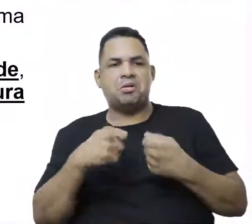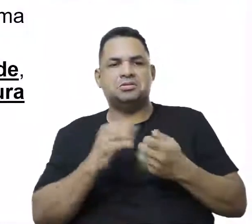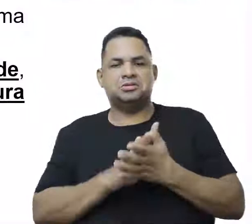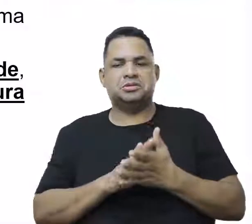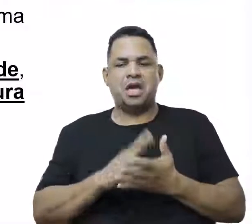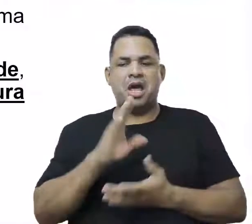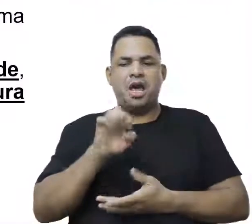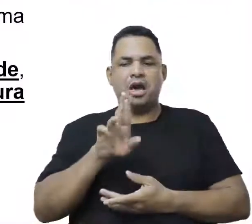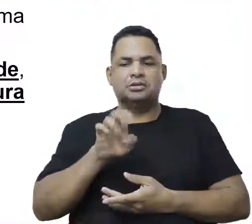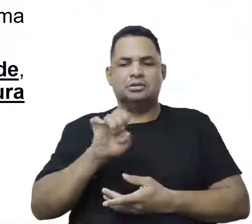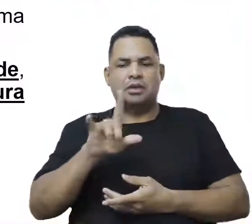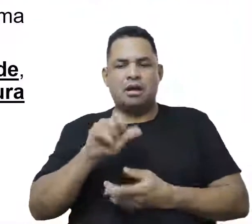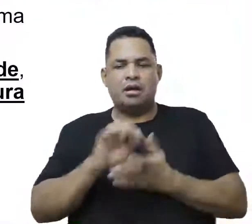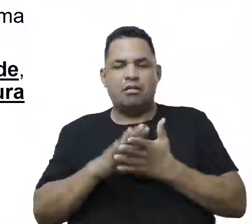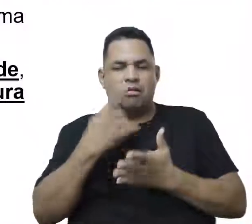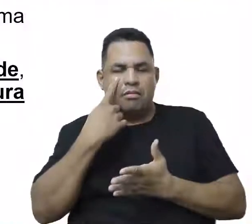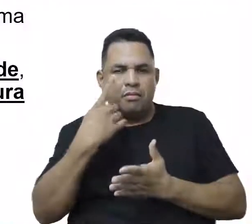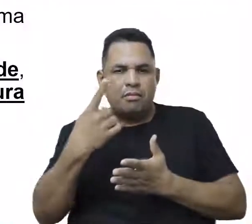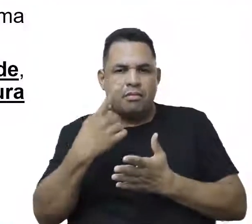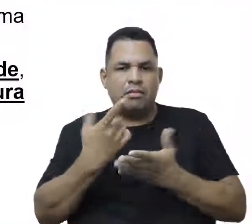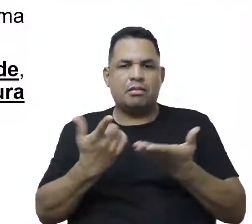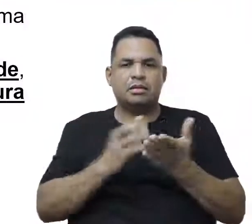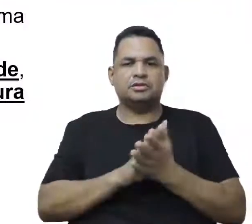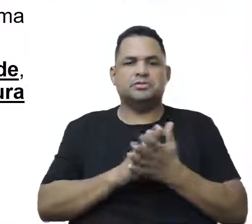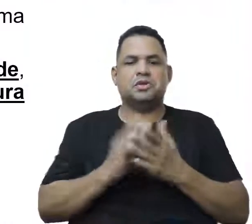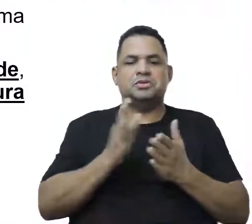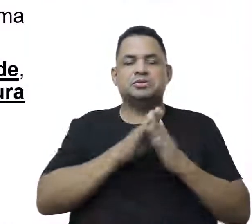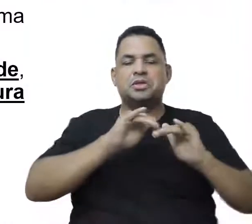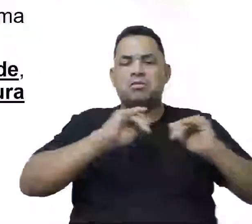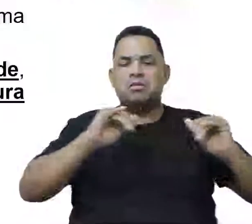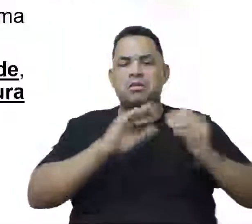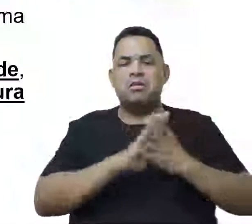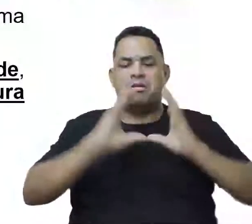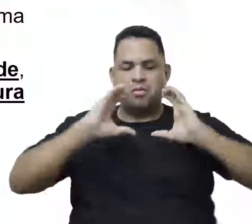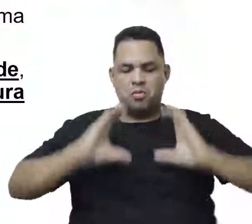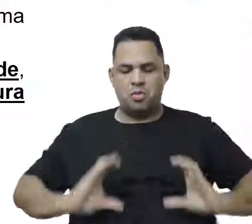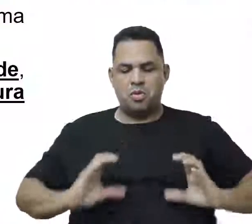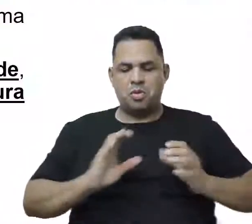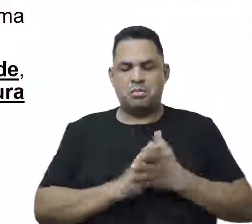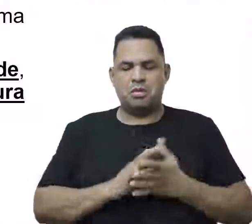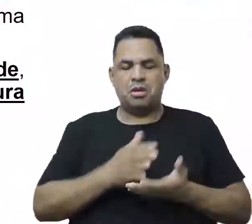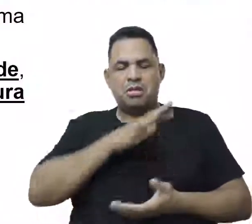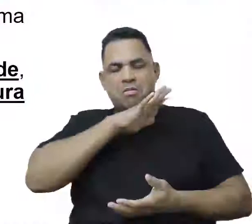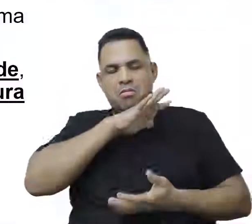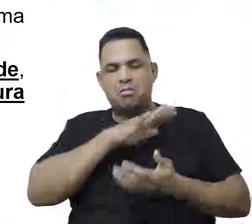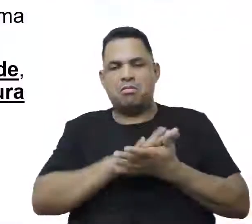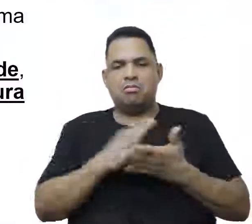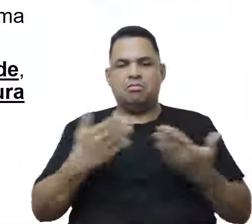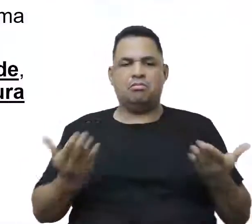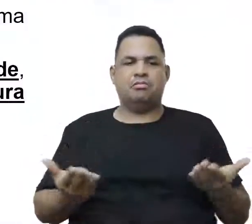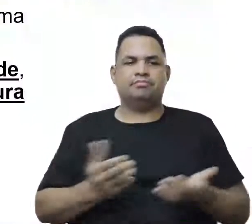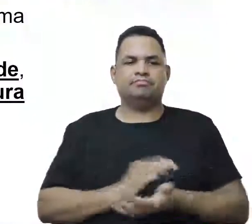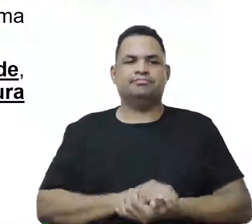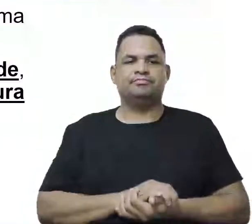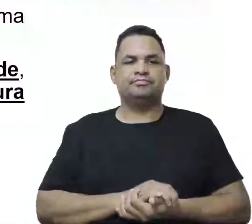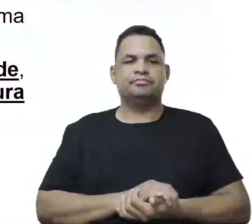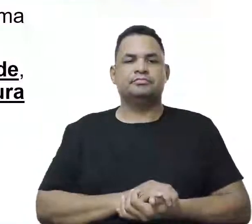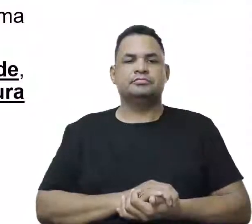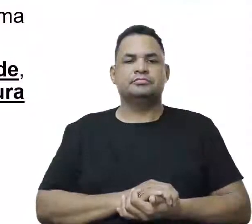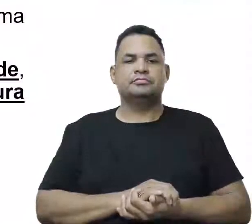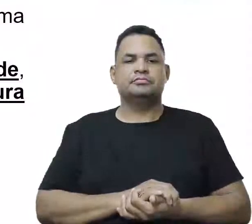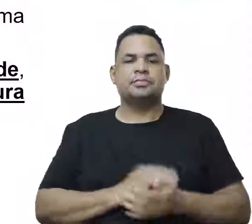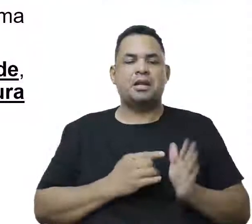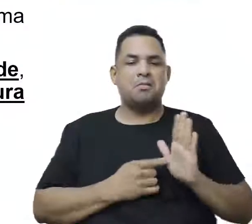gesto isolado ali e dizer que aquilo é um comportamento negativo perante tal situação. O que